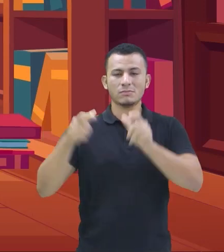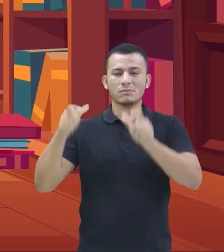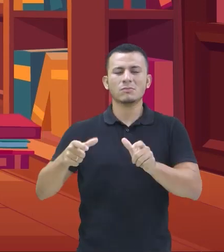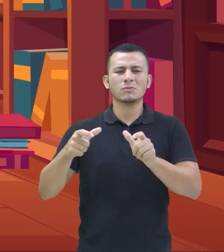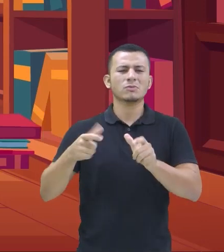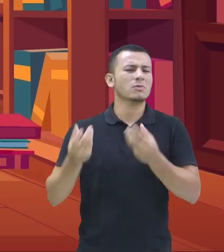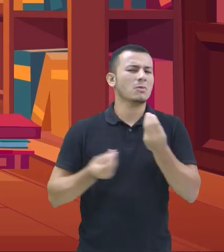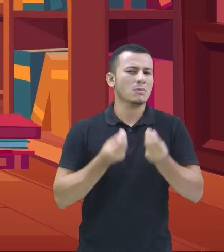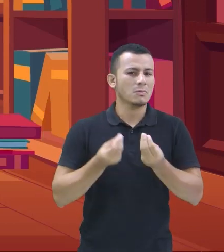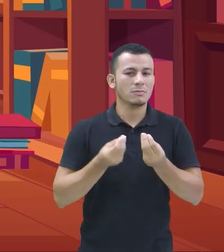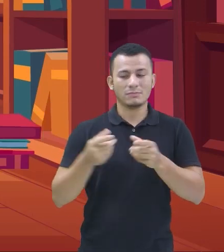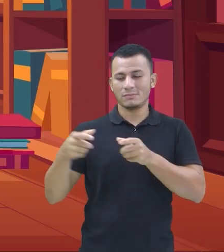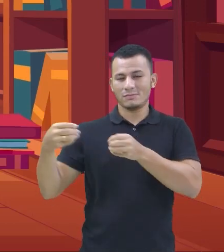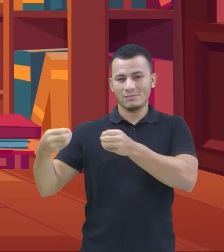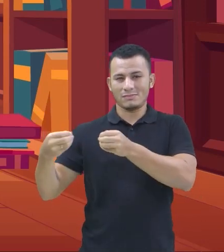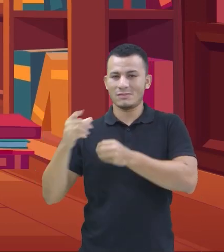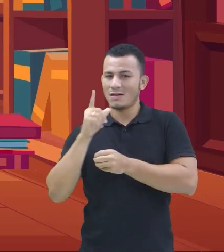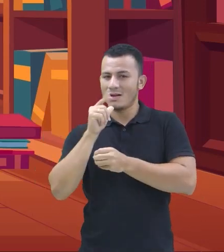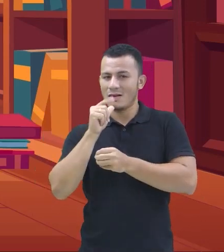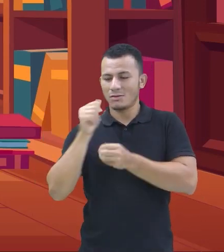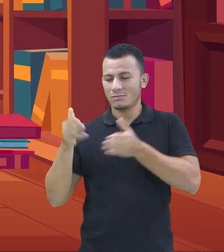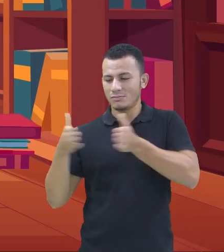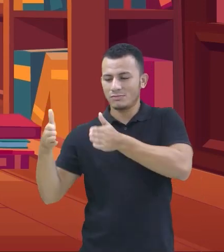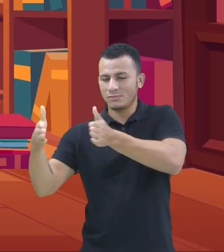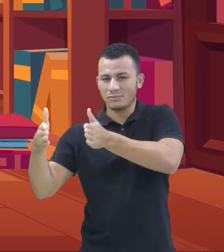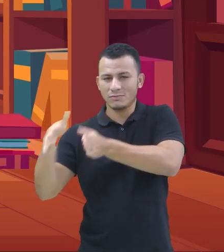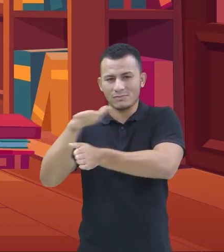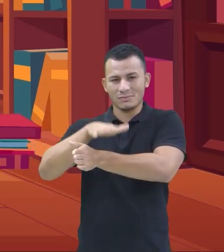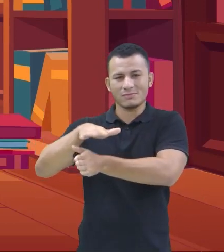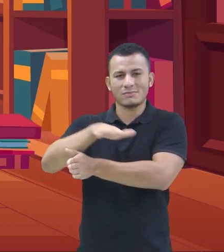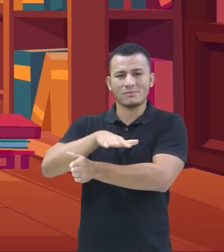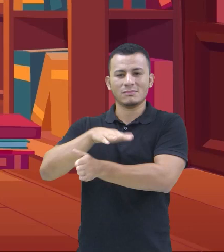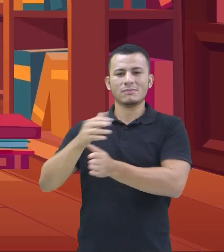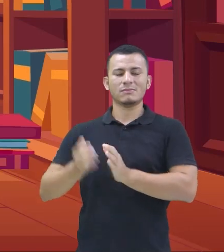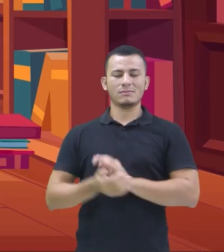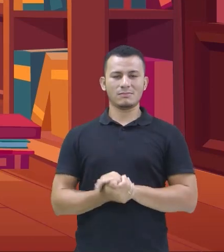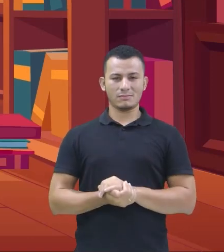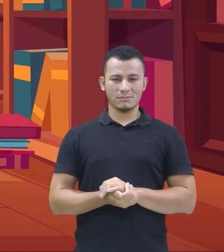localiza à margem esquerda do Rio Negro.